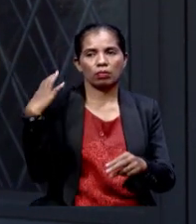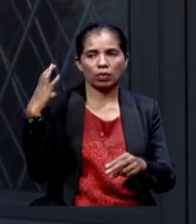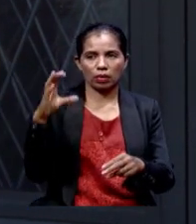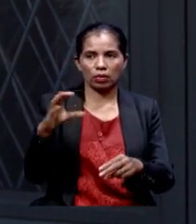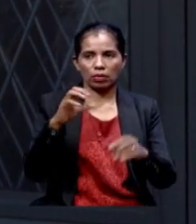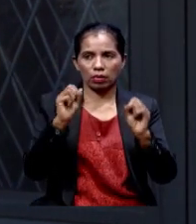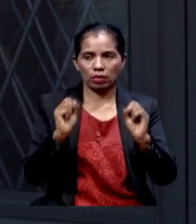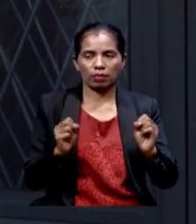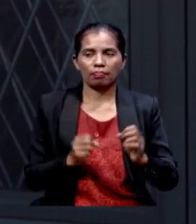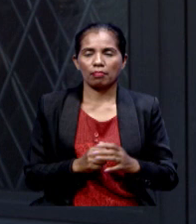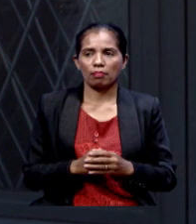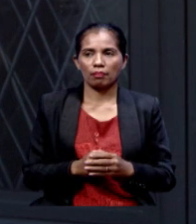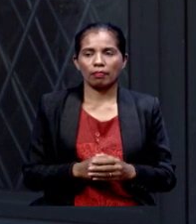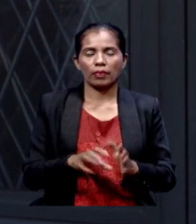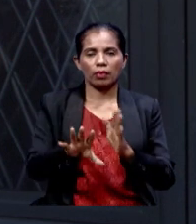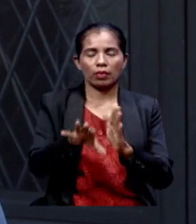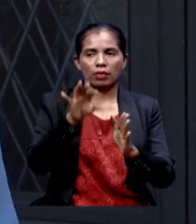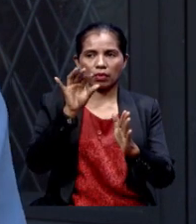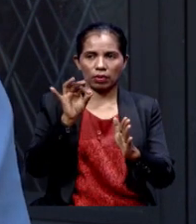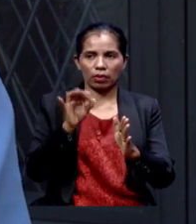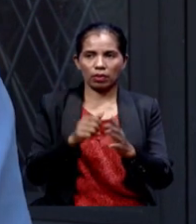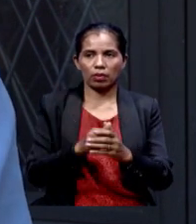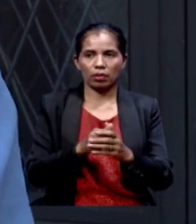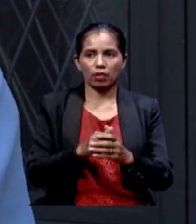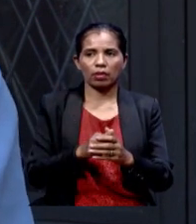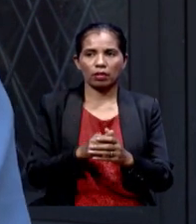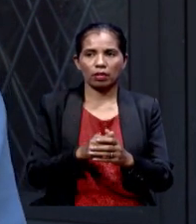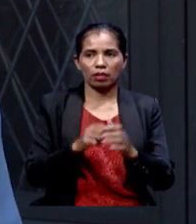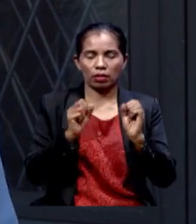o de nomea, ga nomea ou